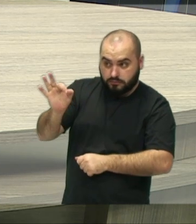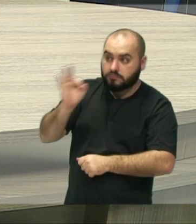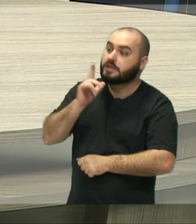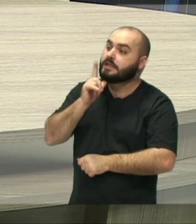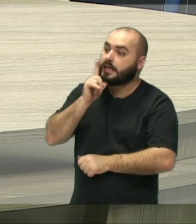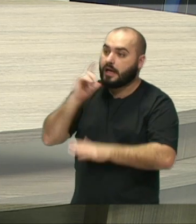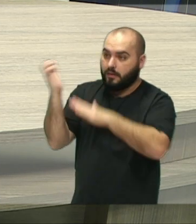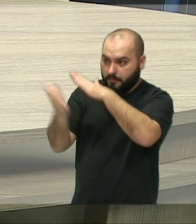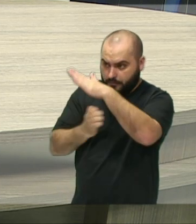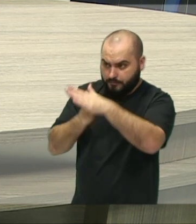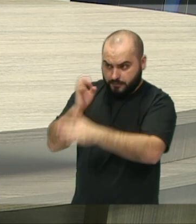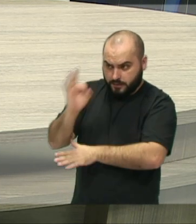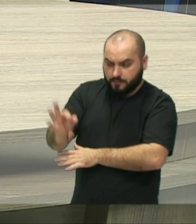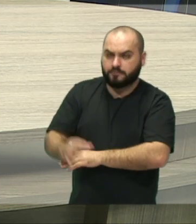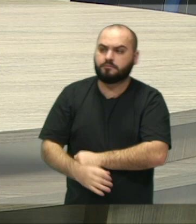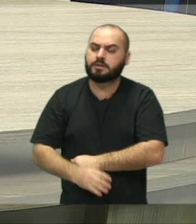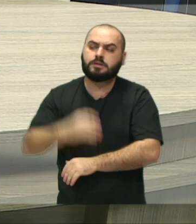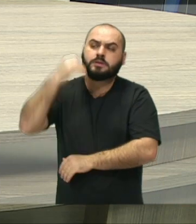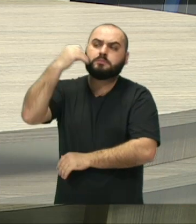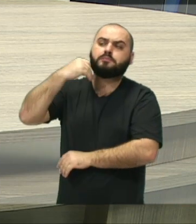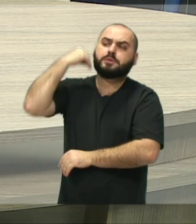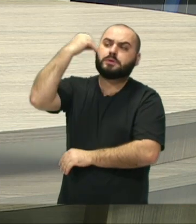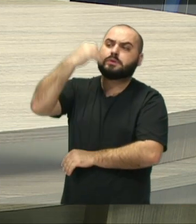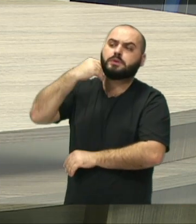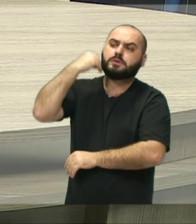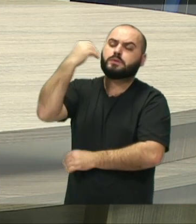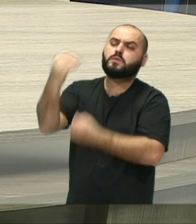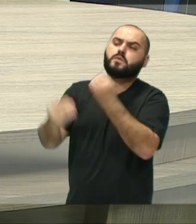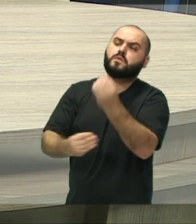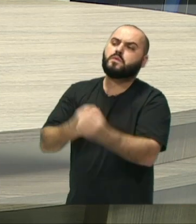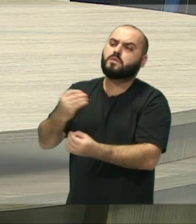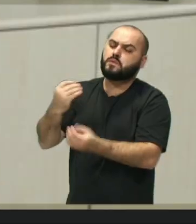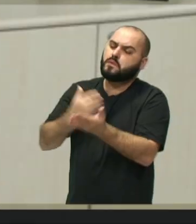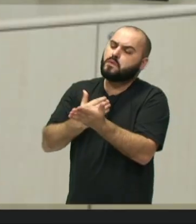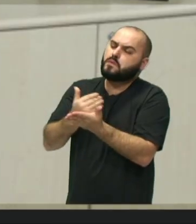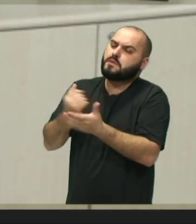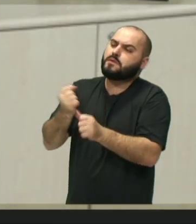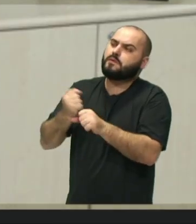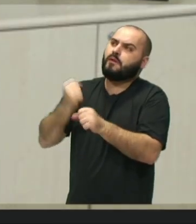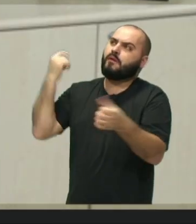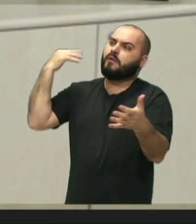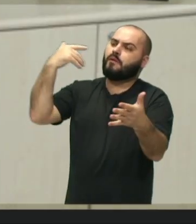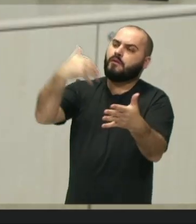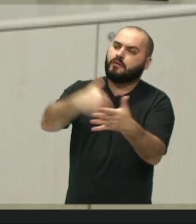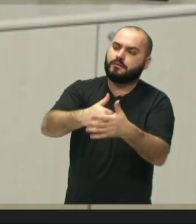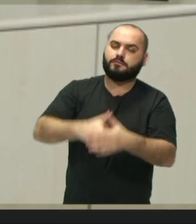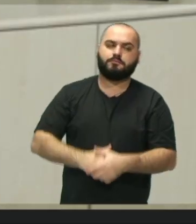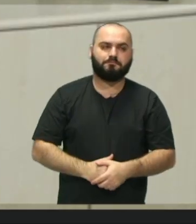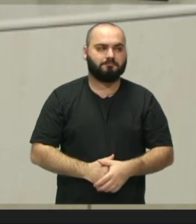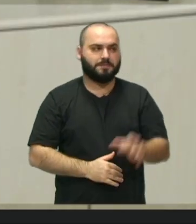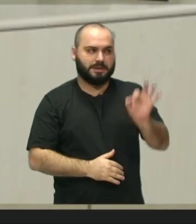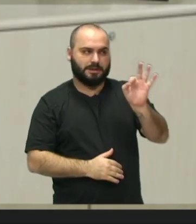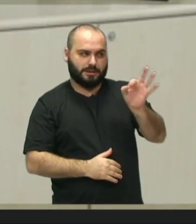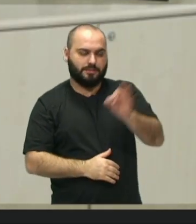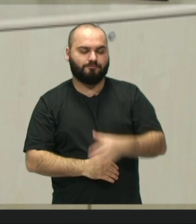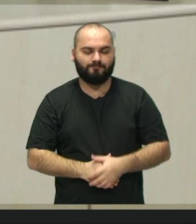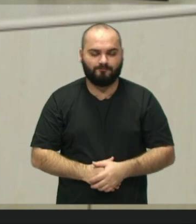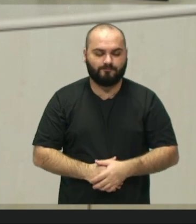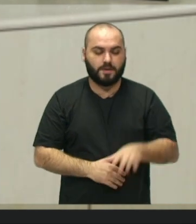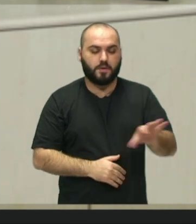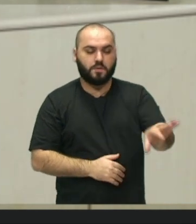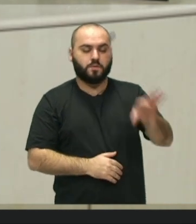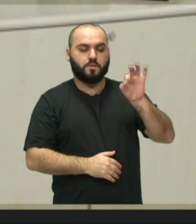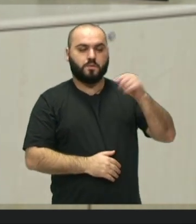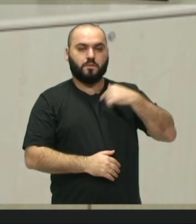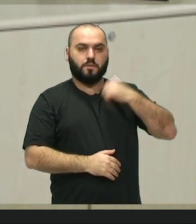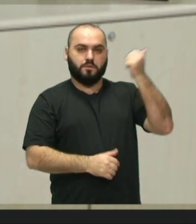experiência para você do início do ano para cá? Sim, Elis. Eu fui nomeado aqui como diretor-geral da autarquia SEMASA a partir